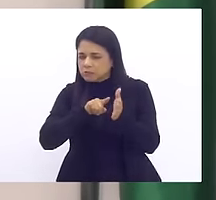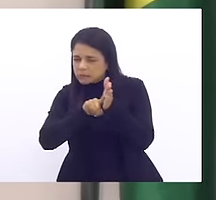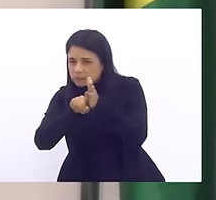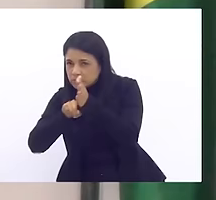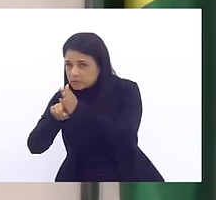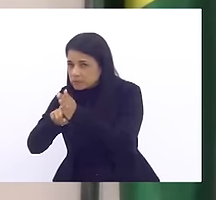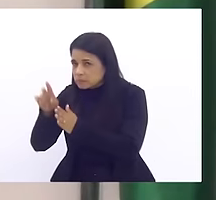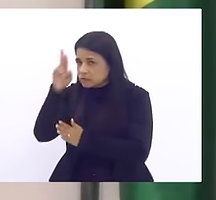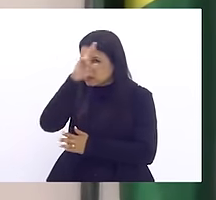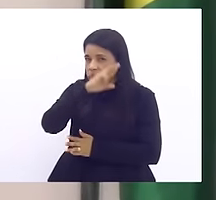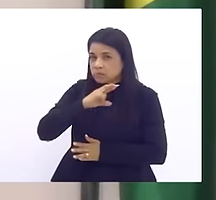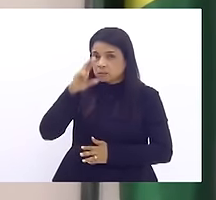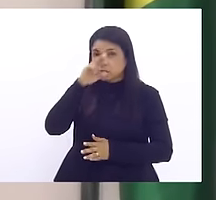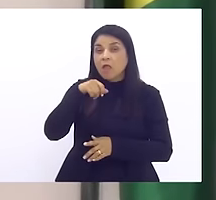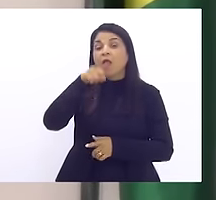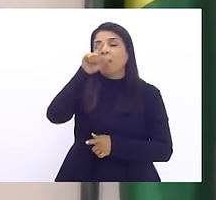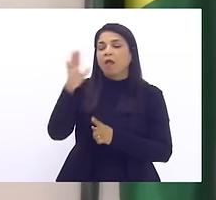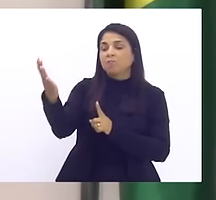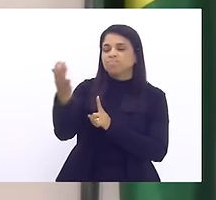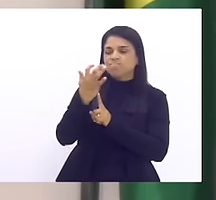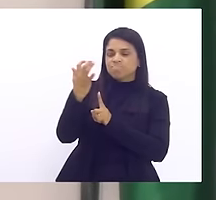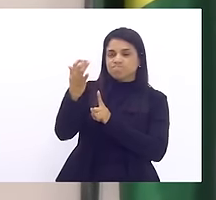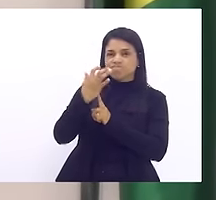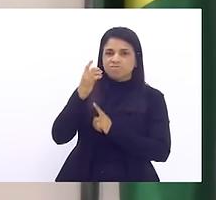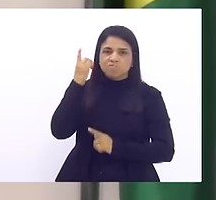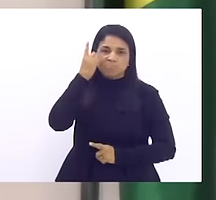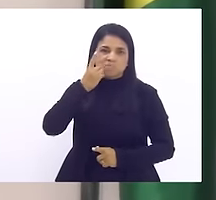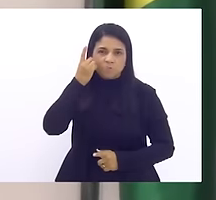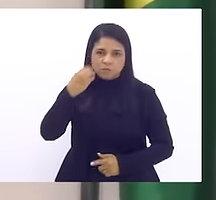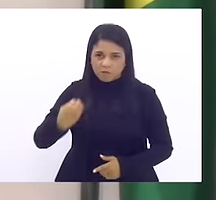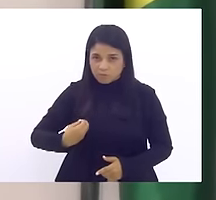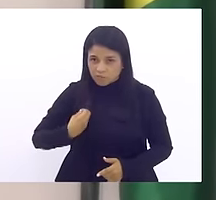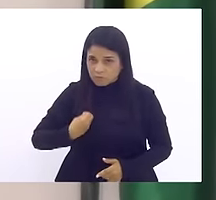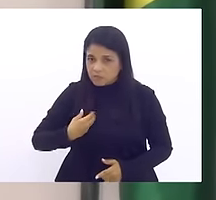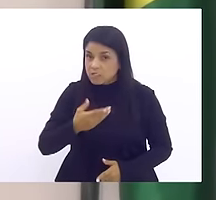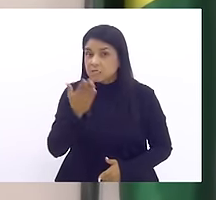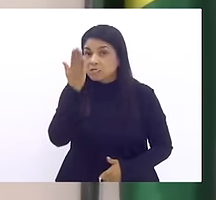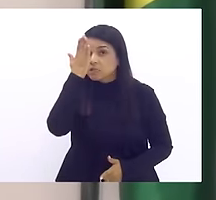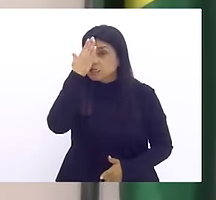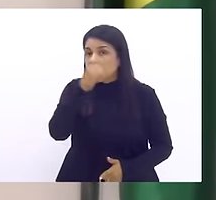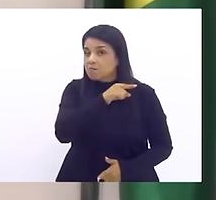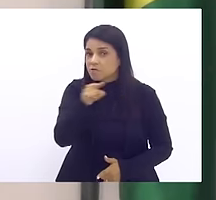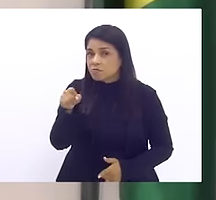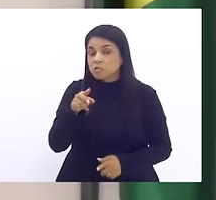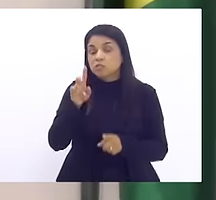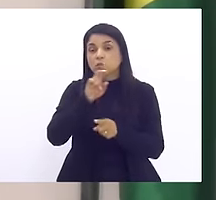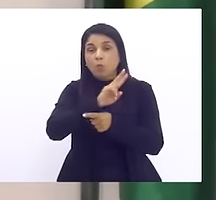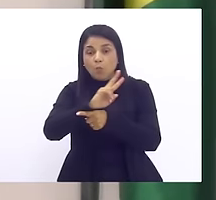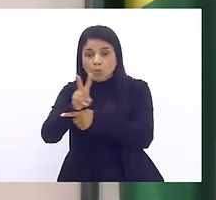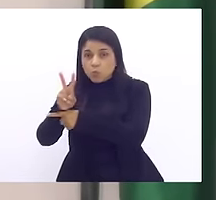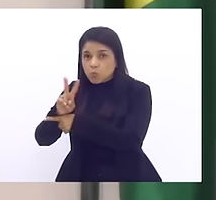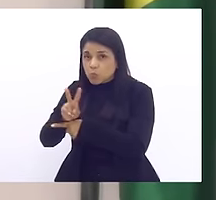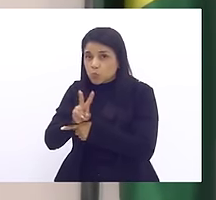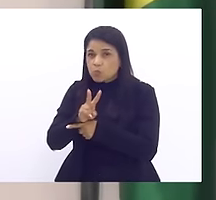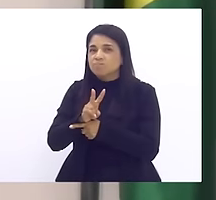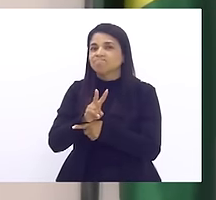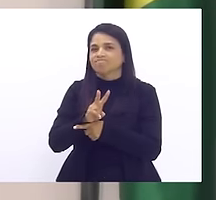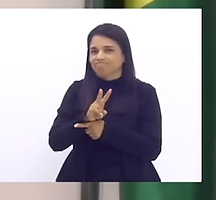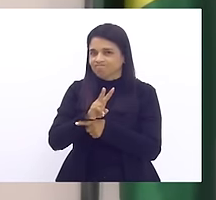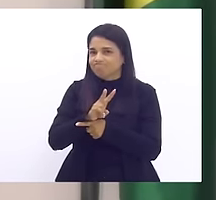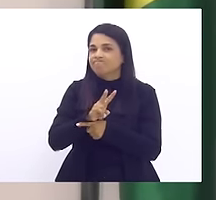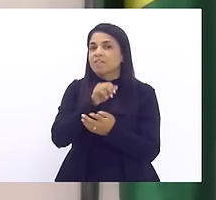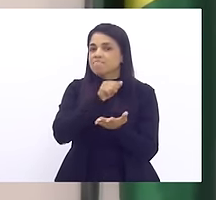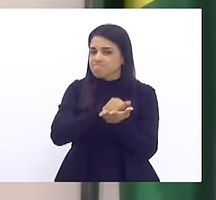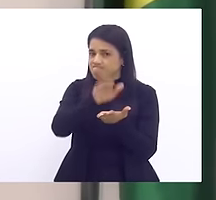ousar Fazer ameaças a vida dos deputados saibam que estarão sendo monitorados e vão pagar por isso